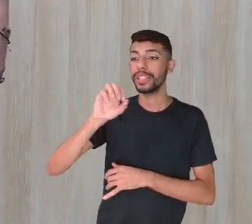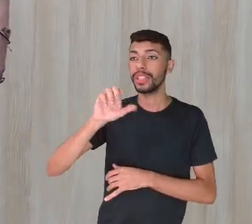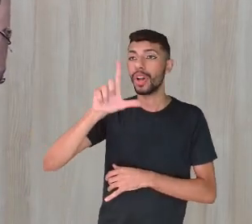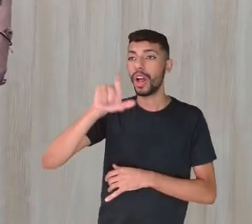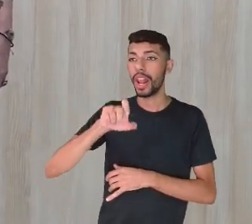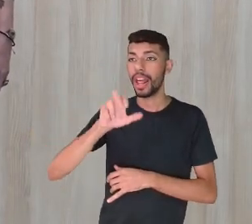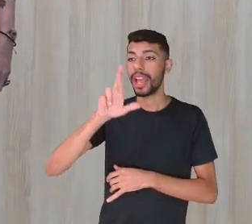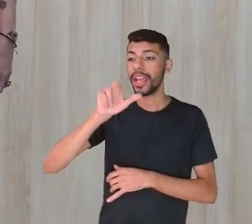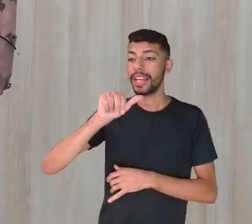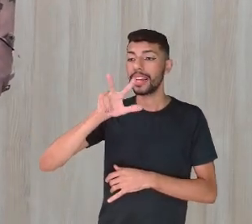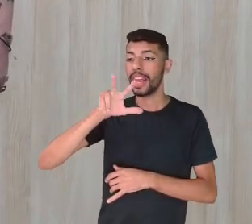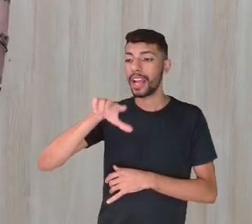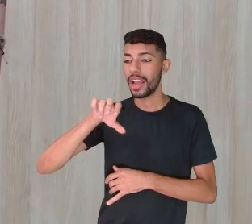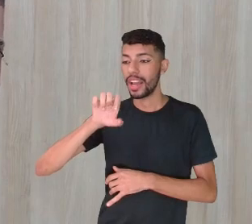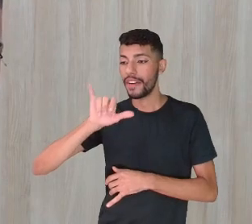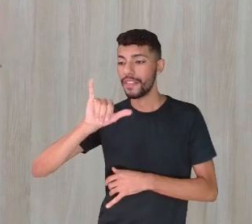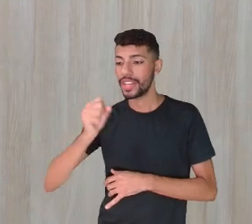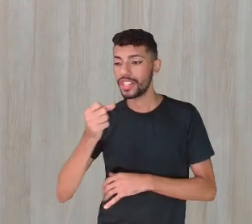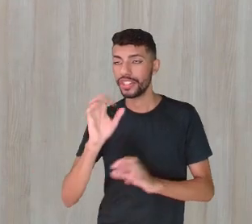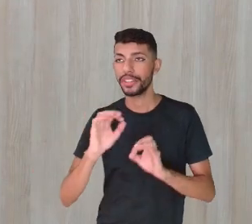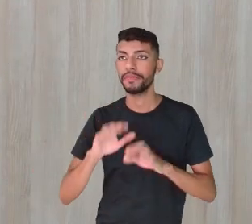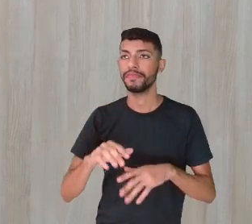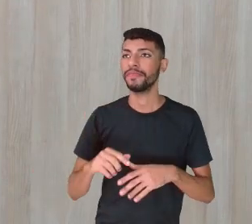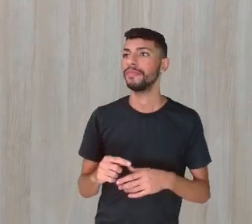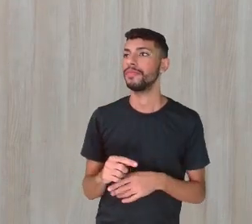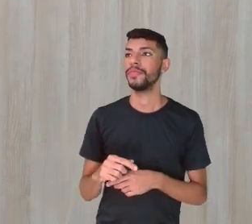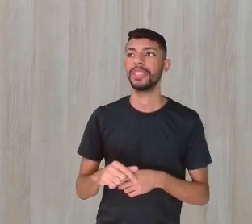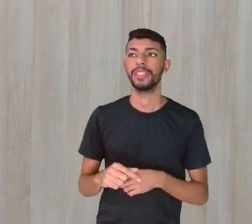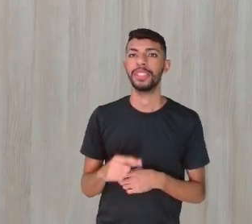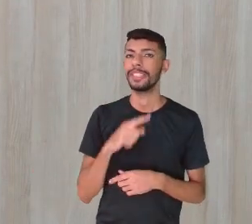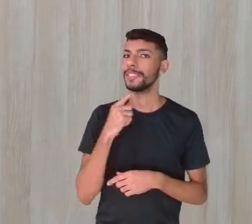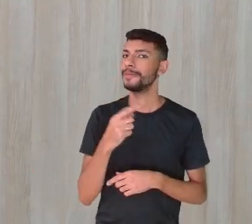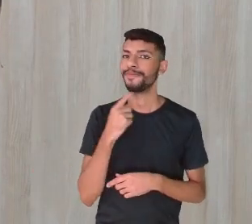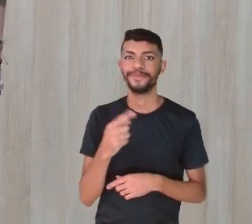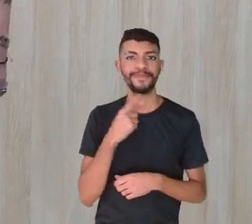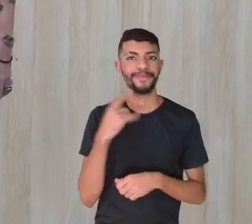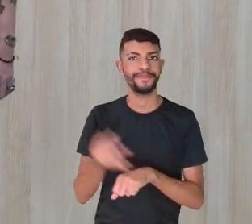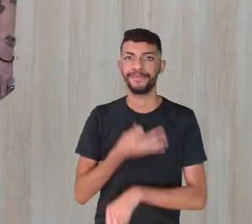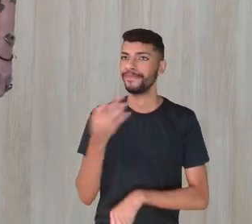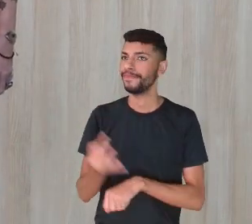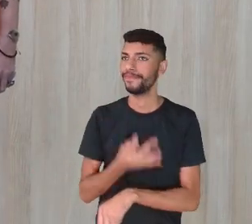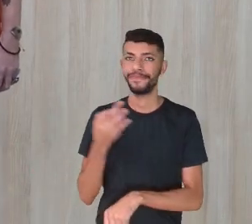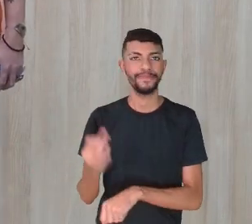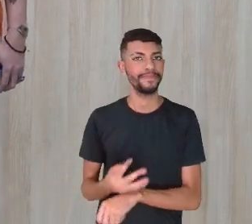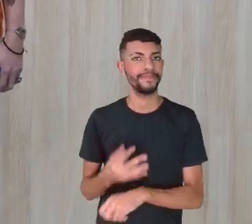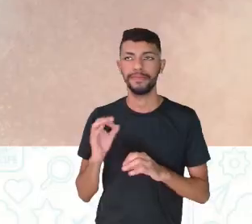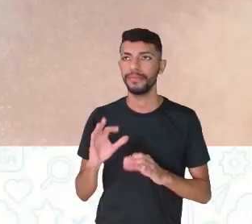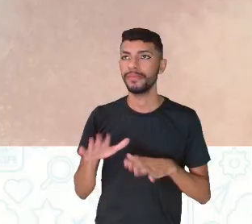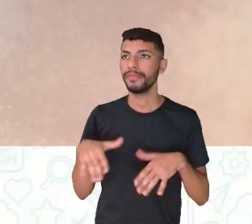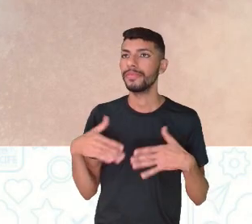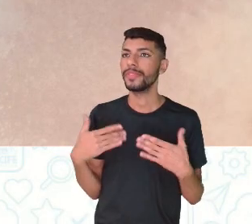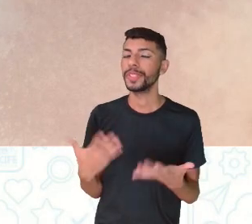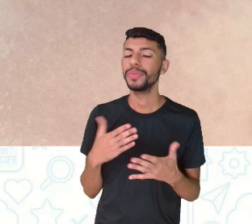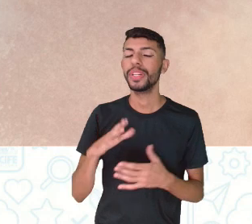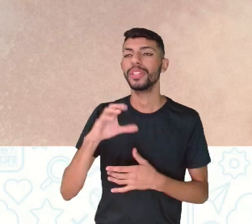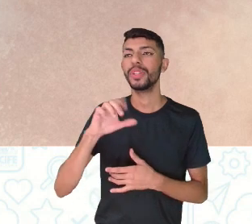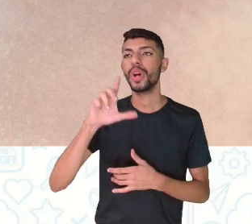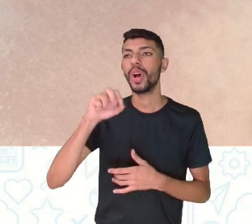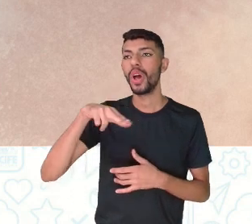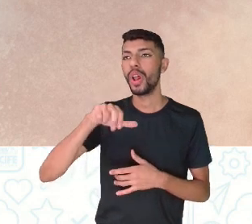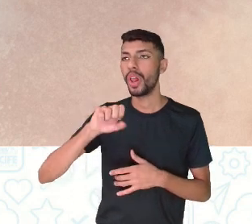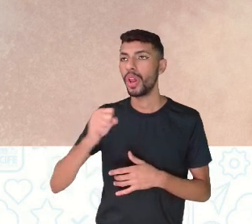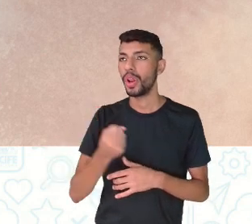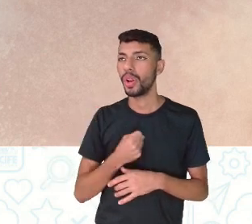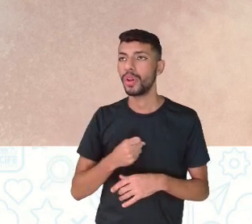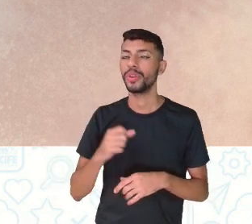intoleráveis, certo? Não dava mais para tolerar, certo? Então, quando é que os colonos